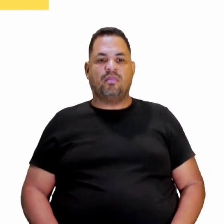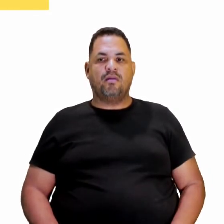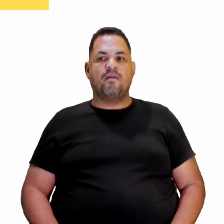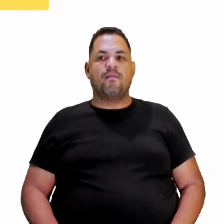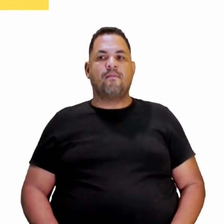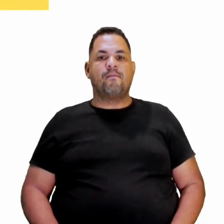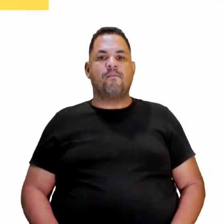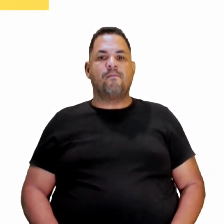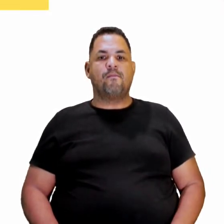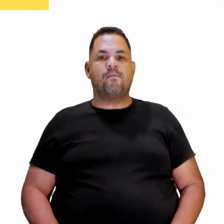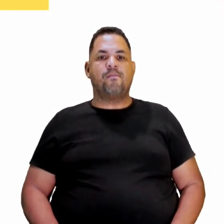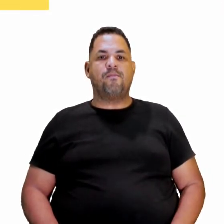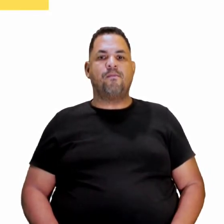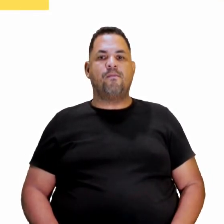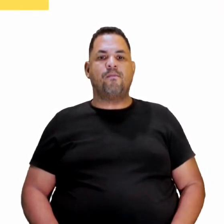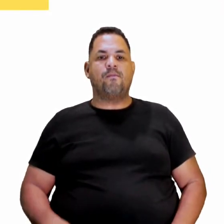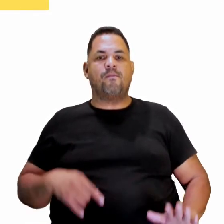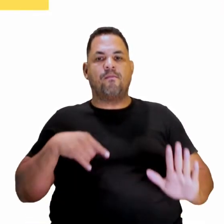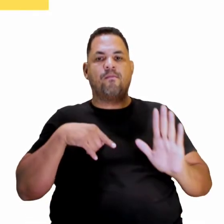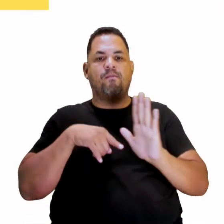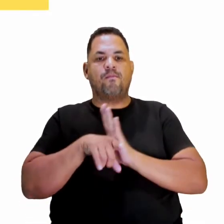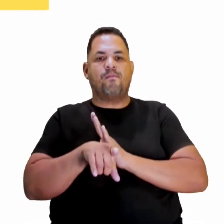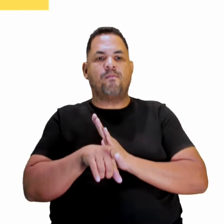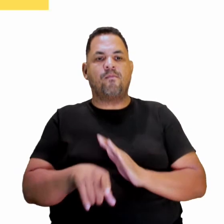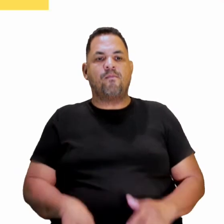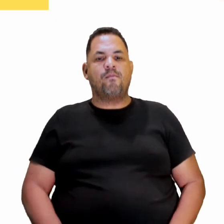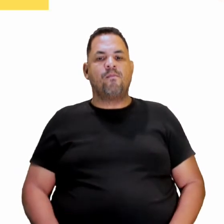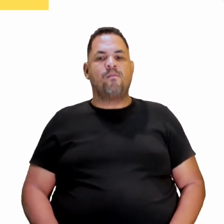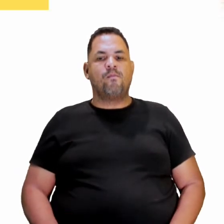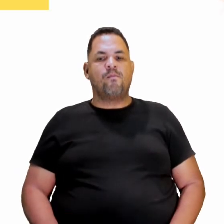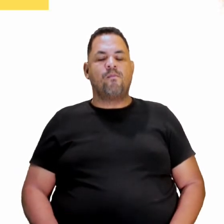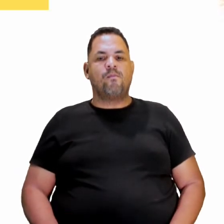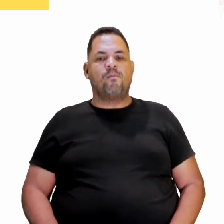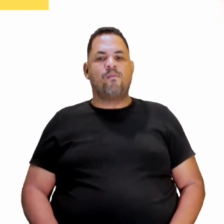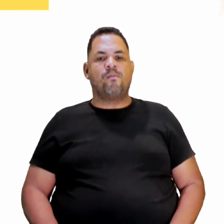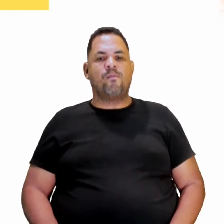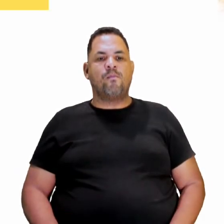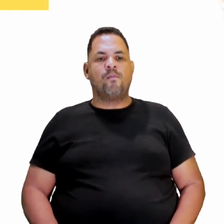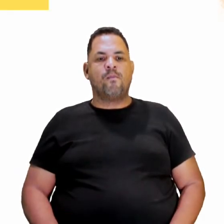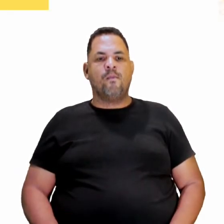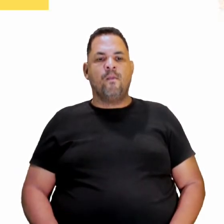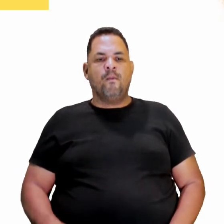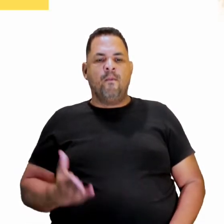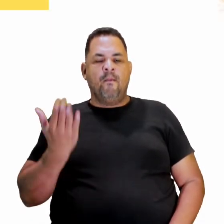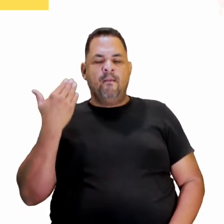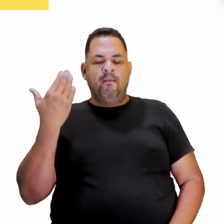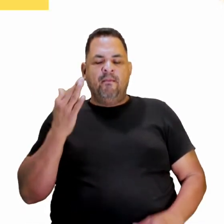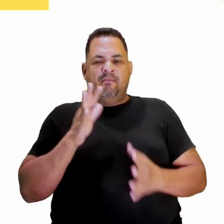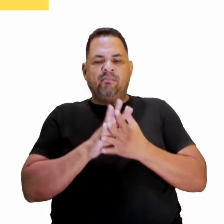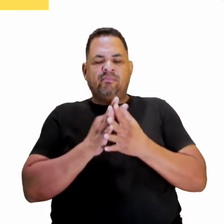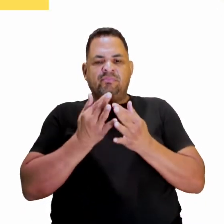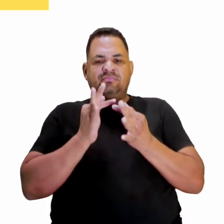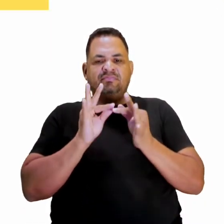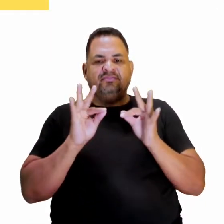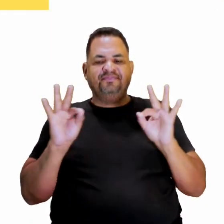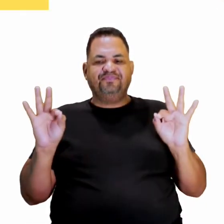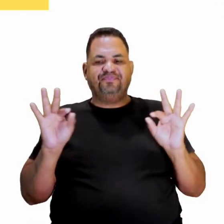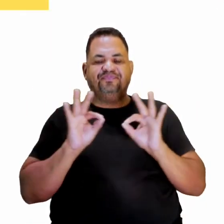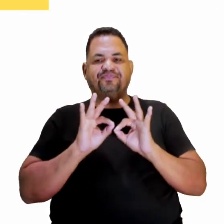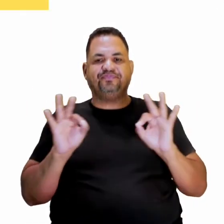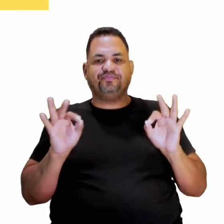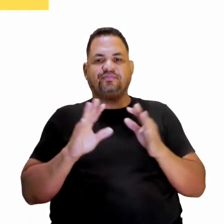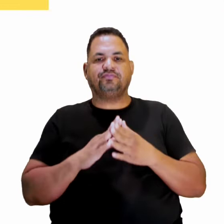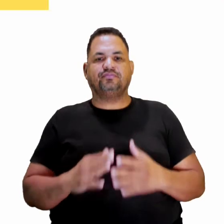Past Simple Questions, perguntas aí com a questão do passado simples, usando agora